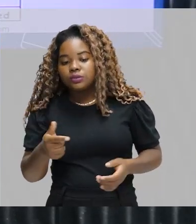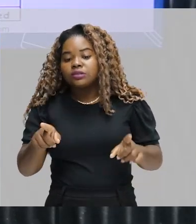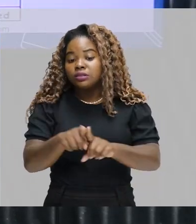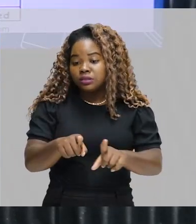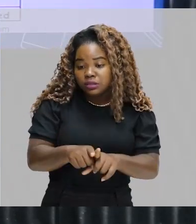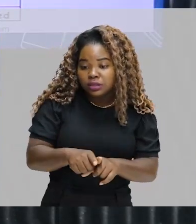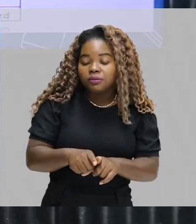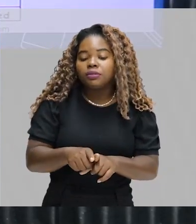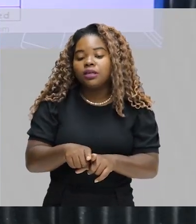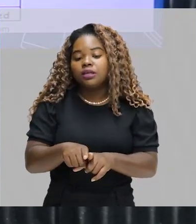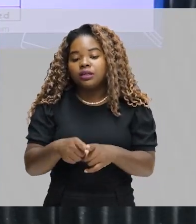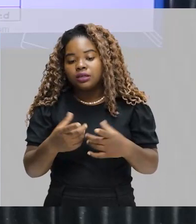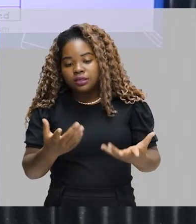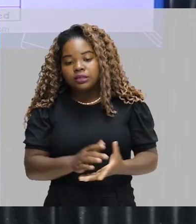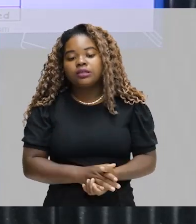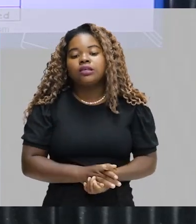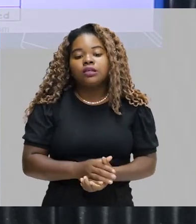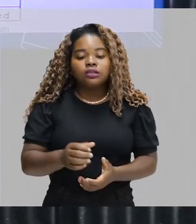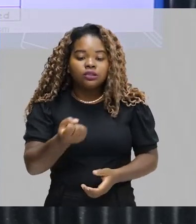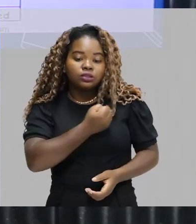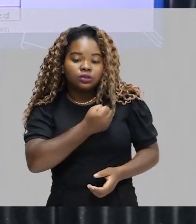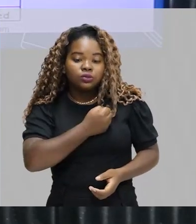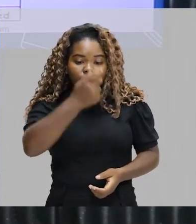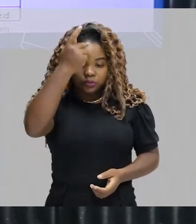linha. São números próprios.